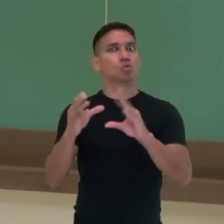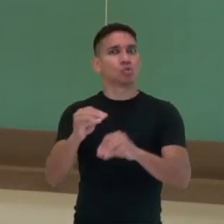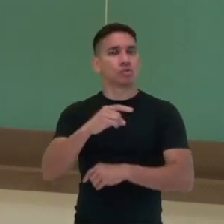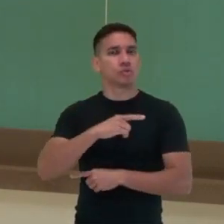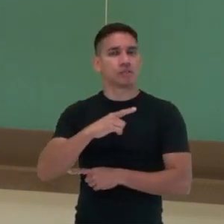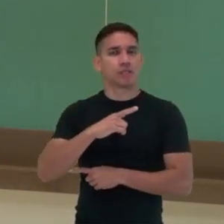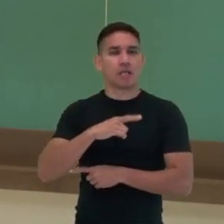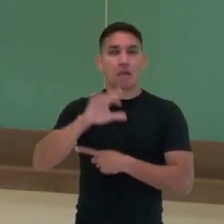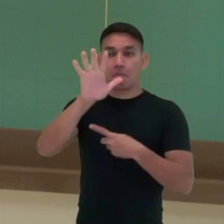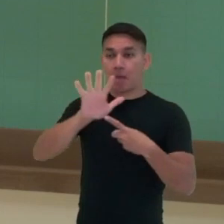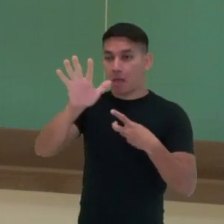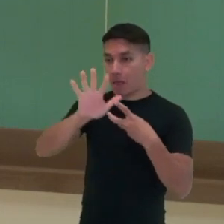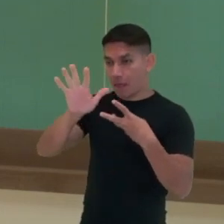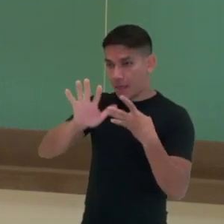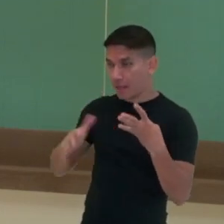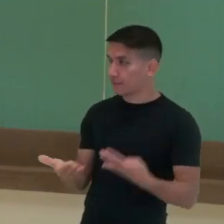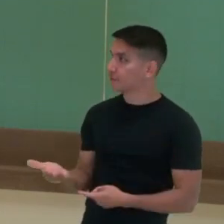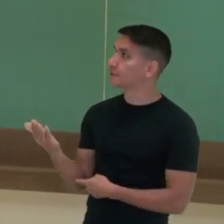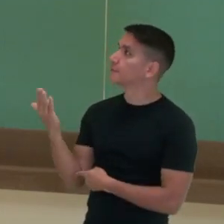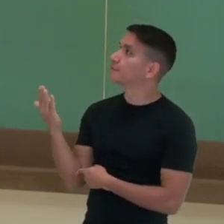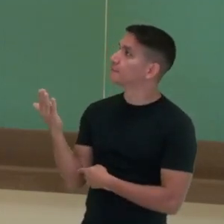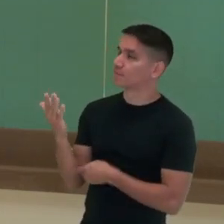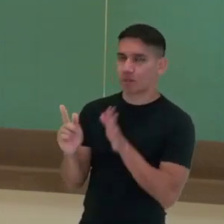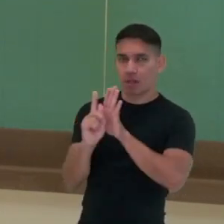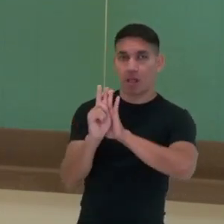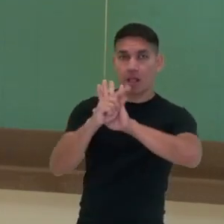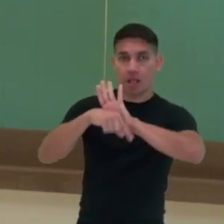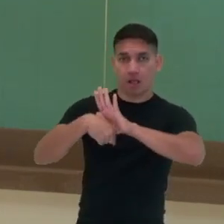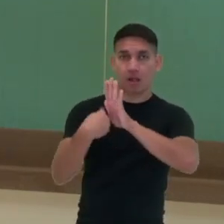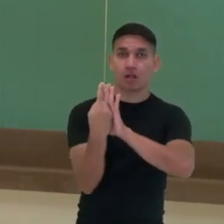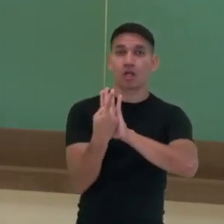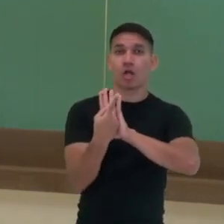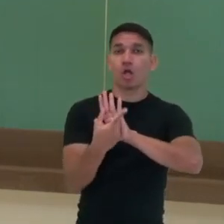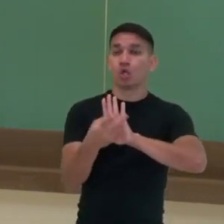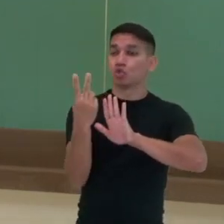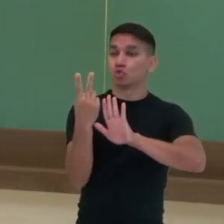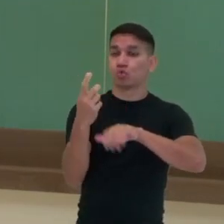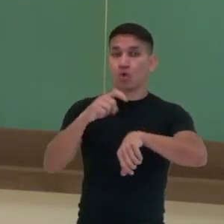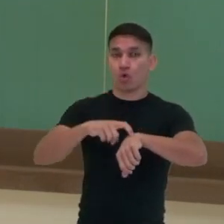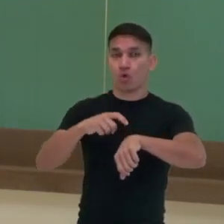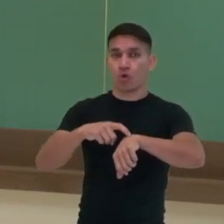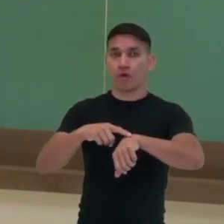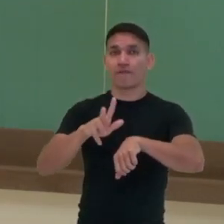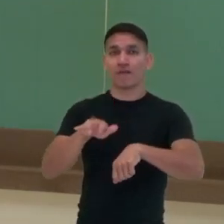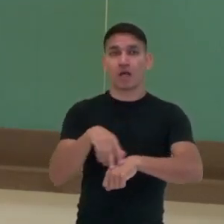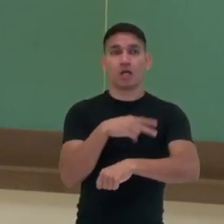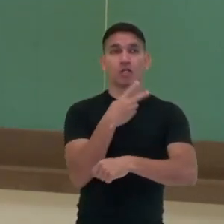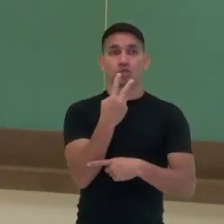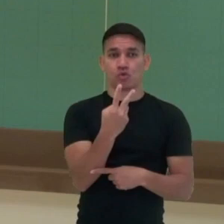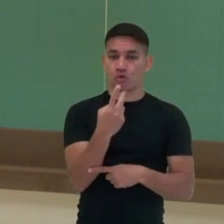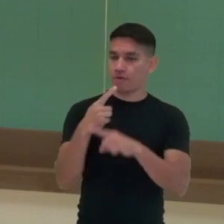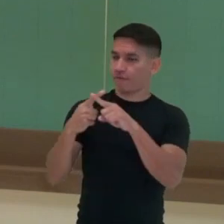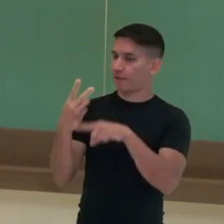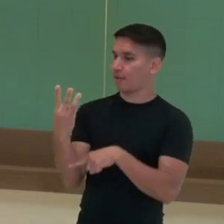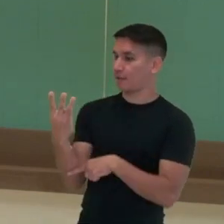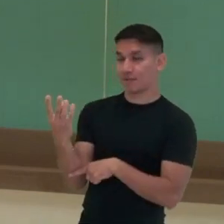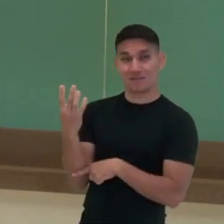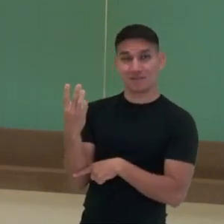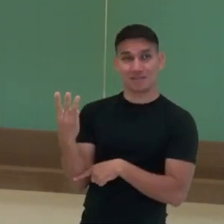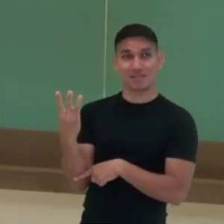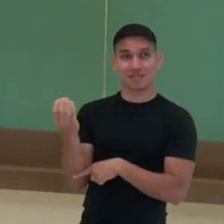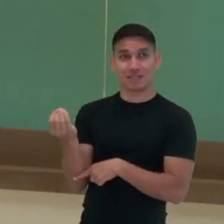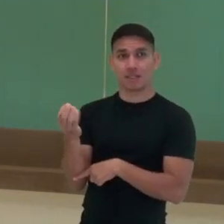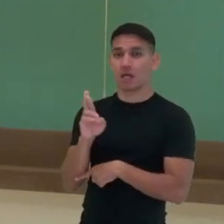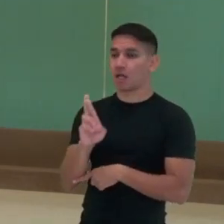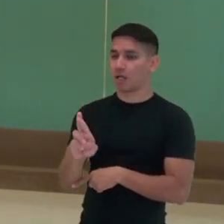essas figuras, né, que estão aqui, que são os relógios, nós temos aqui 2 horas. Então, vai ser 2 vezes 30, que é 60 graus. Então, ele é um ângulo